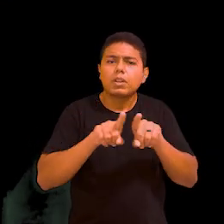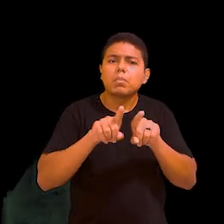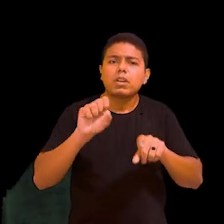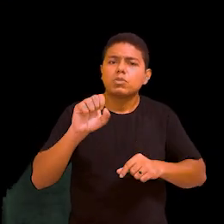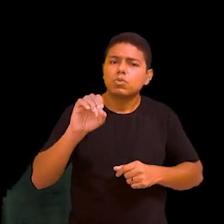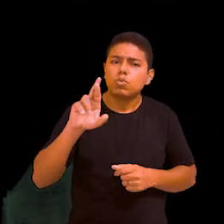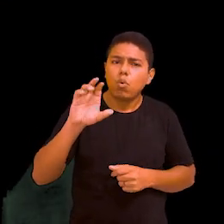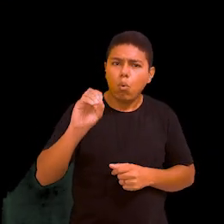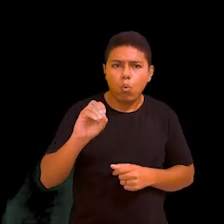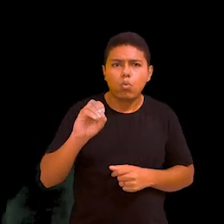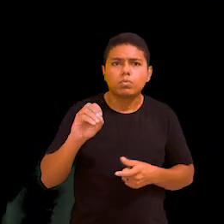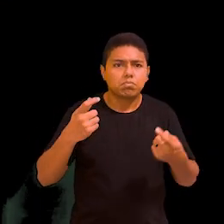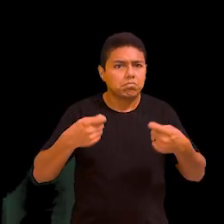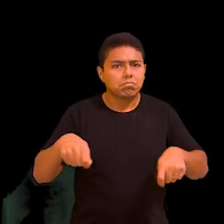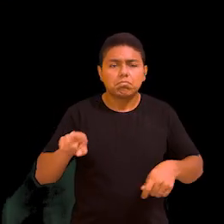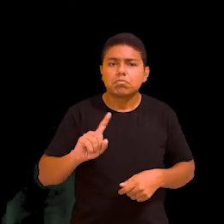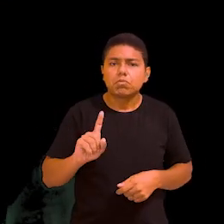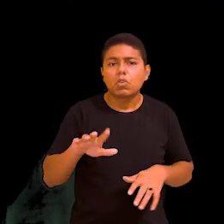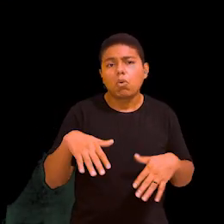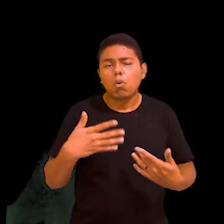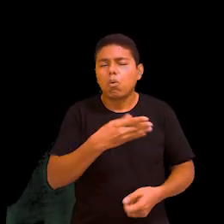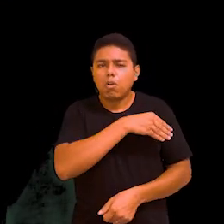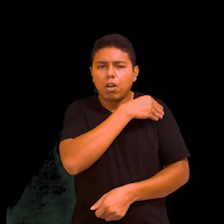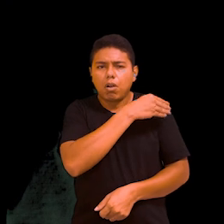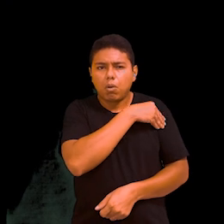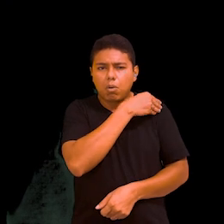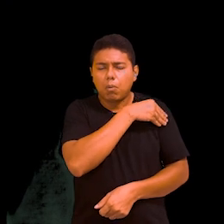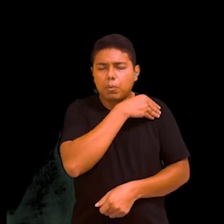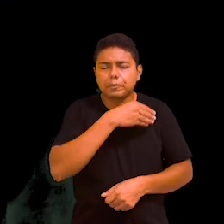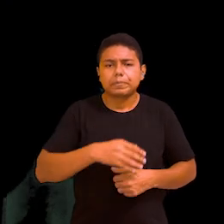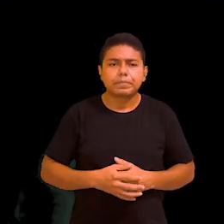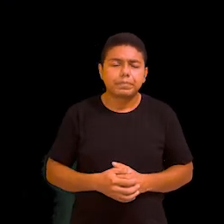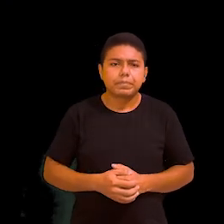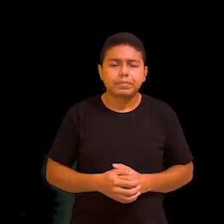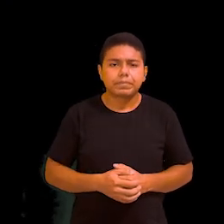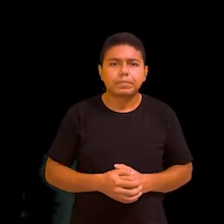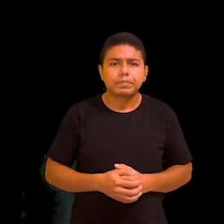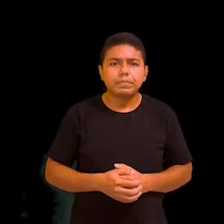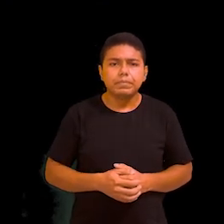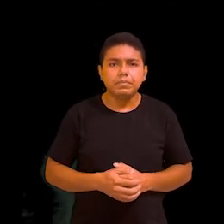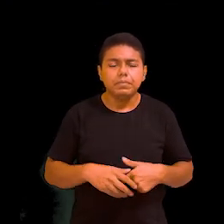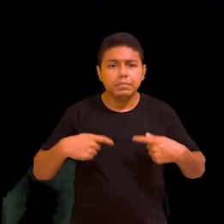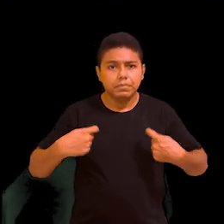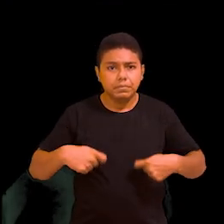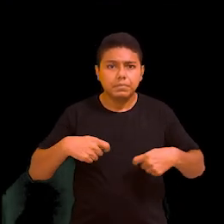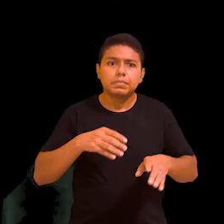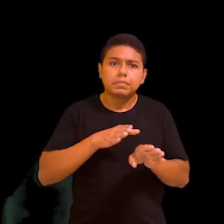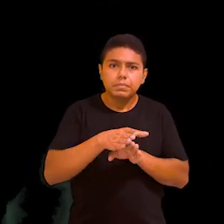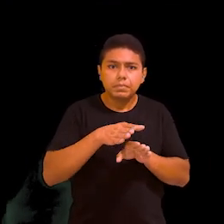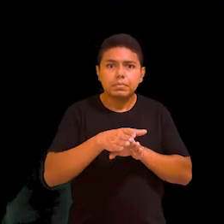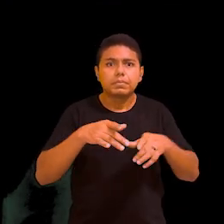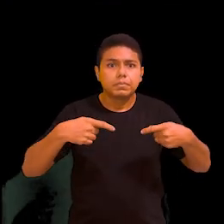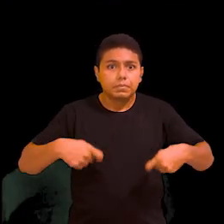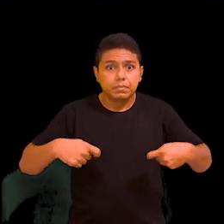curativo. Então, nem soro fisiológico ou álcool a 70%, por exemplo.